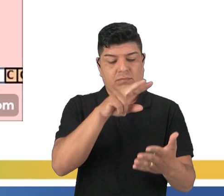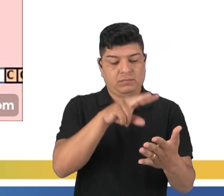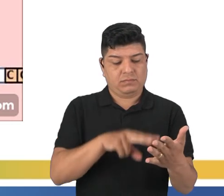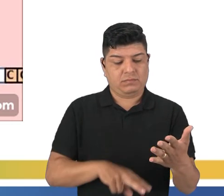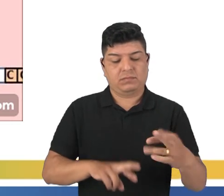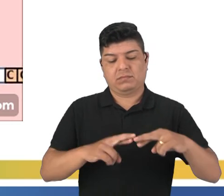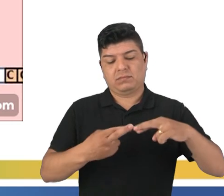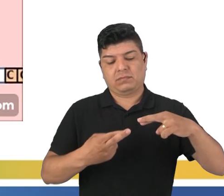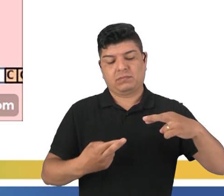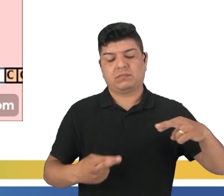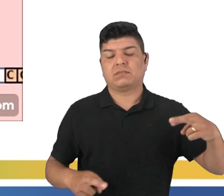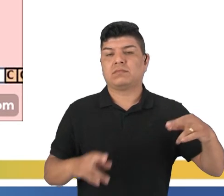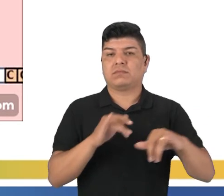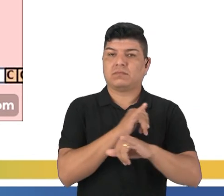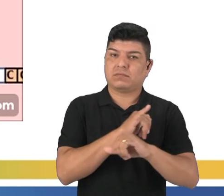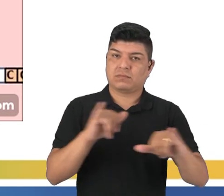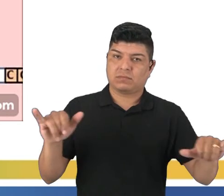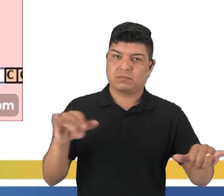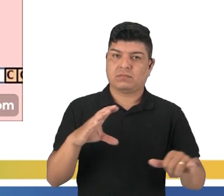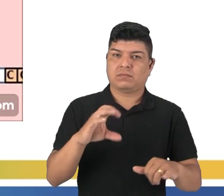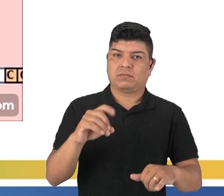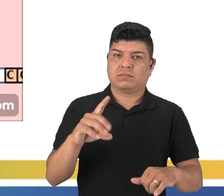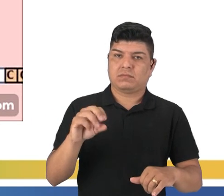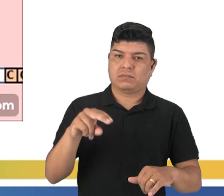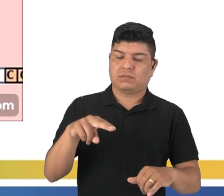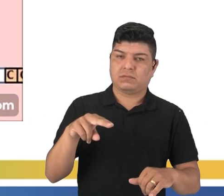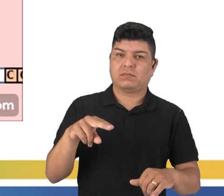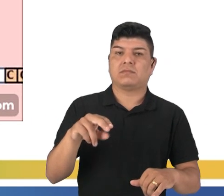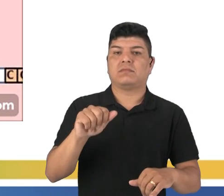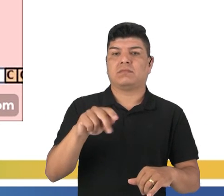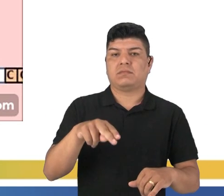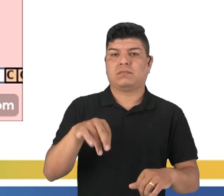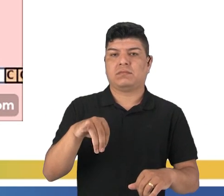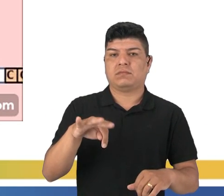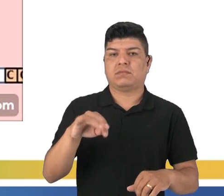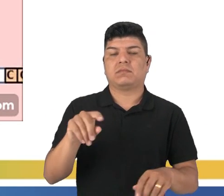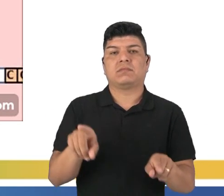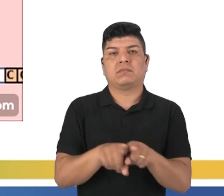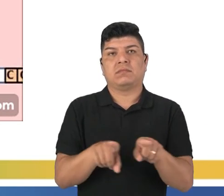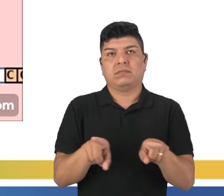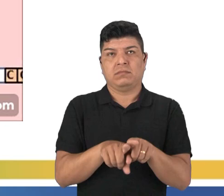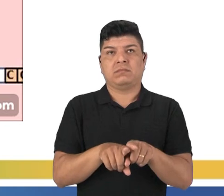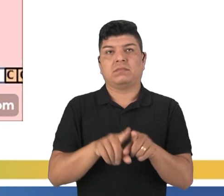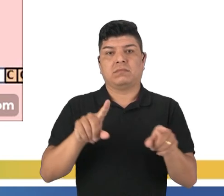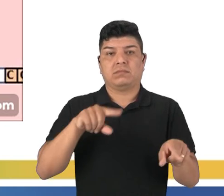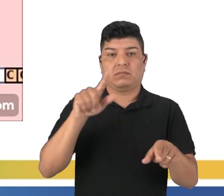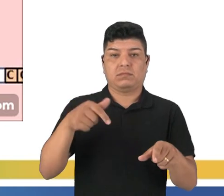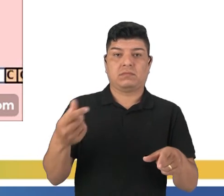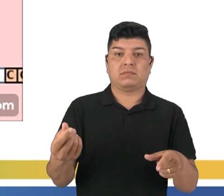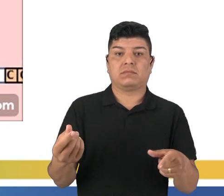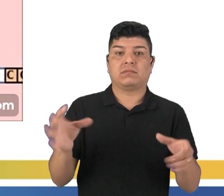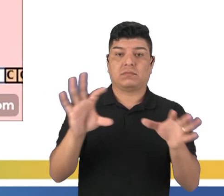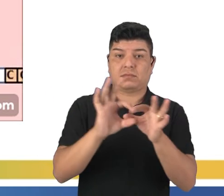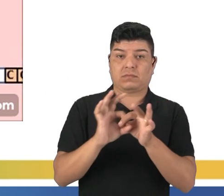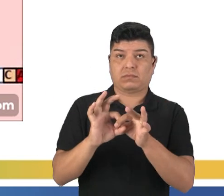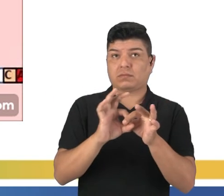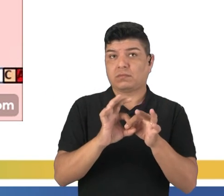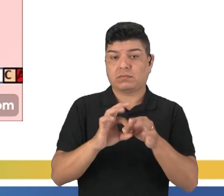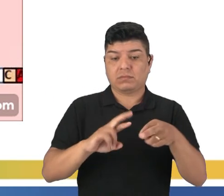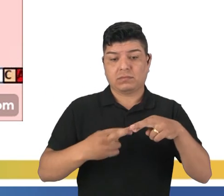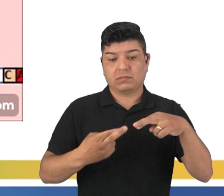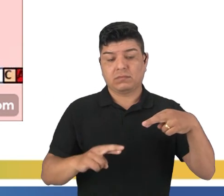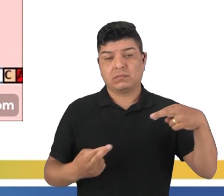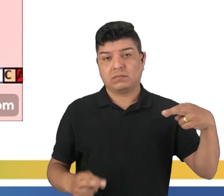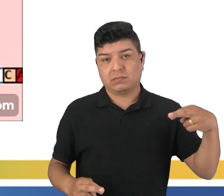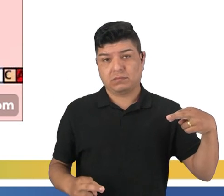o RNA mensageiro, os códons e os anticódons do RNA mensageiro, depois é envolvido pelo RNA